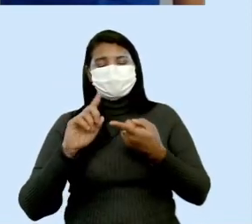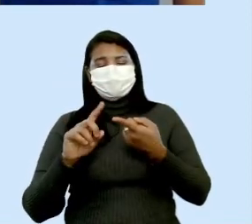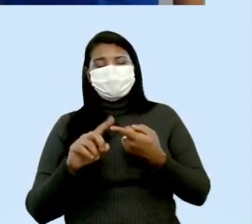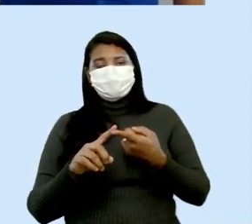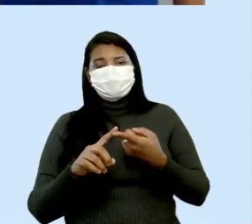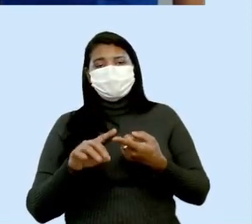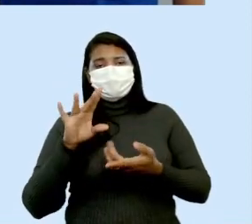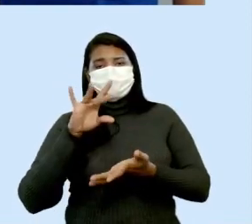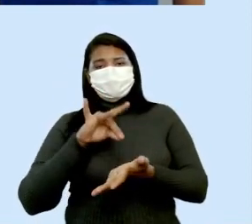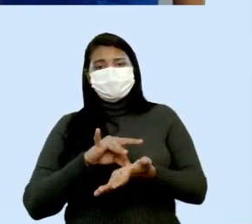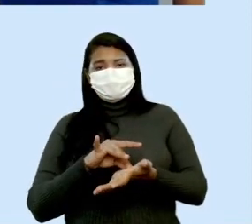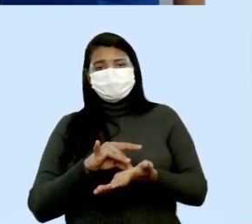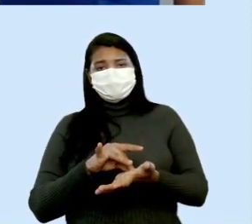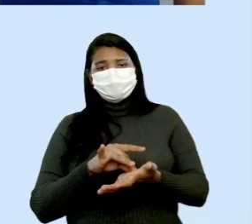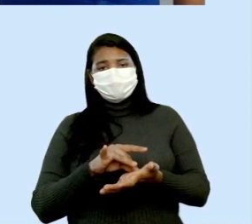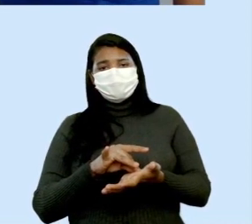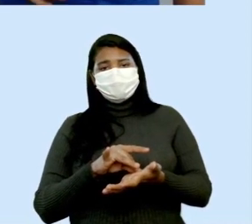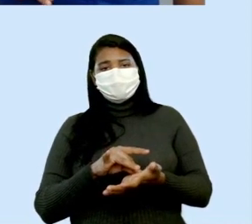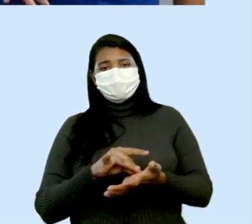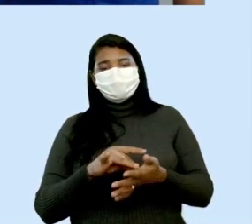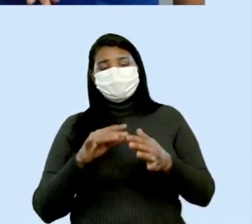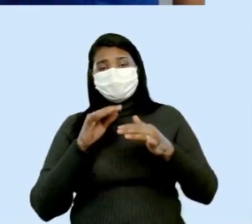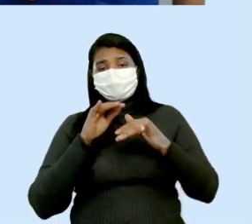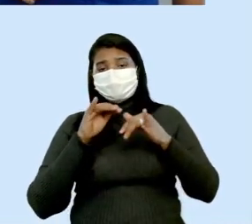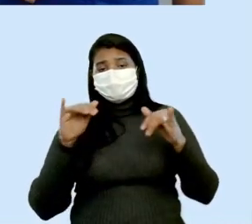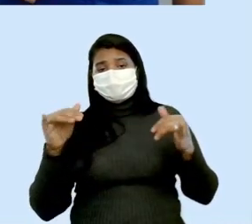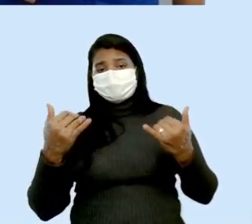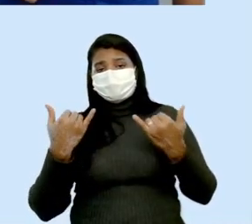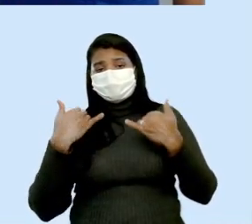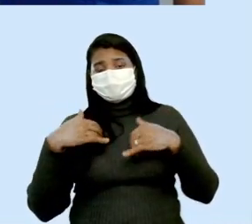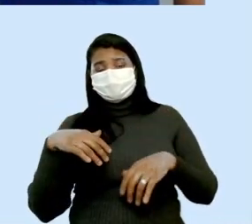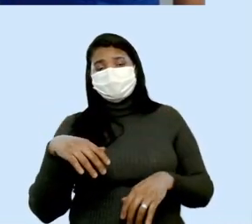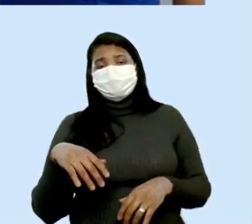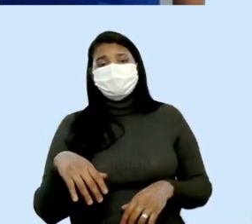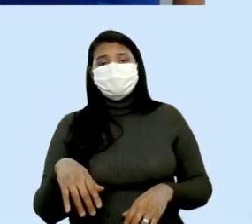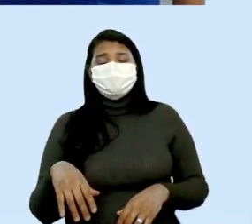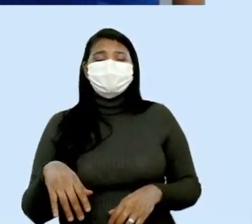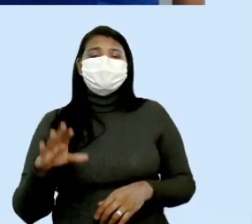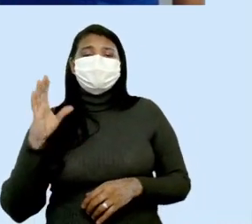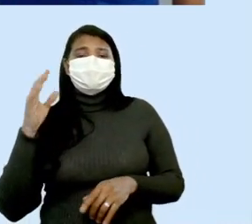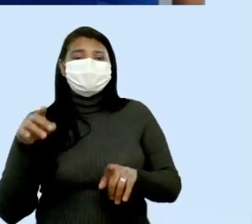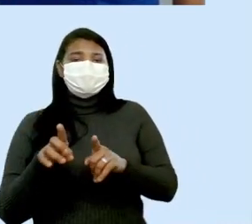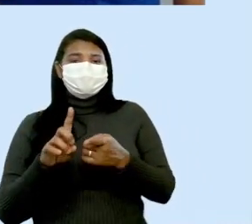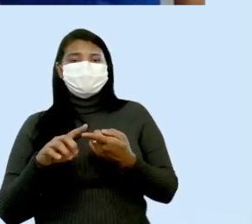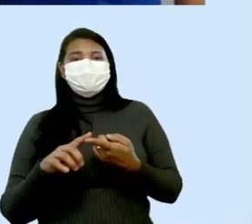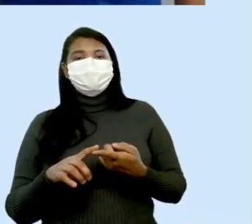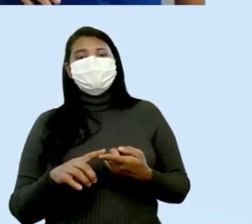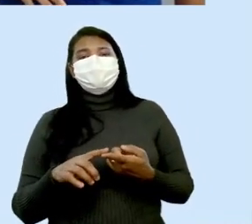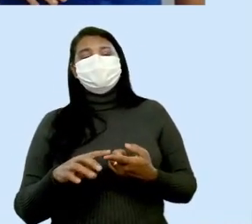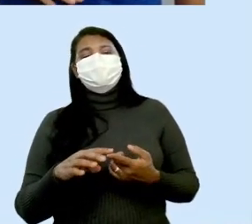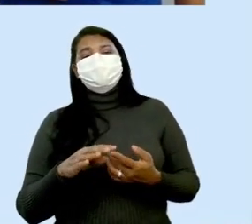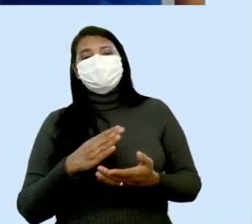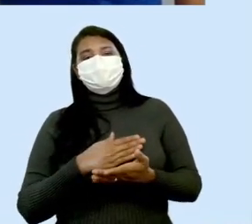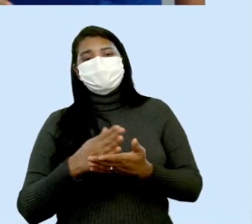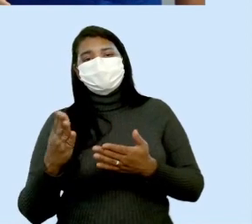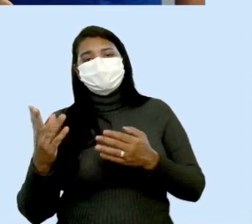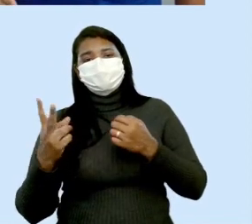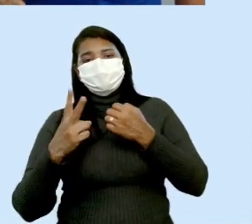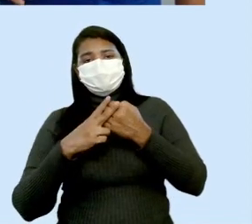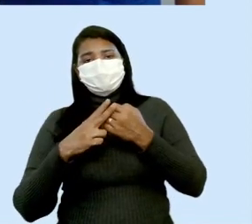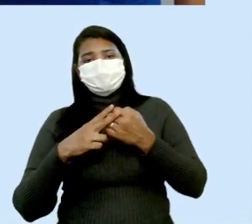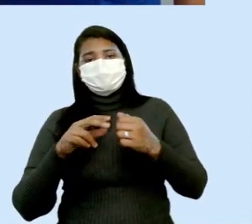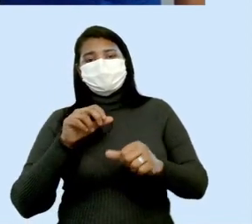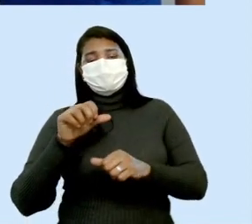Então, o que é que ele vai me indicar apenas? Ele vai me indicar o tempo. E o main verb, o verbo principal, ele vai se manter